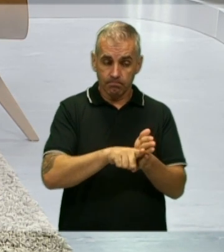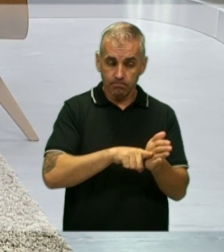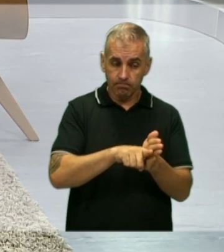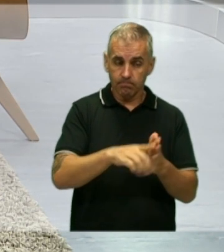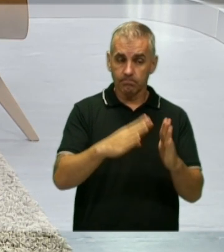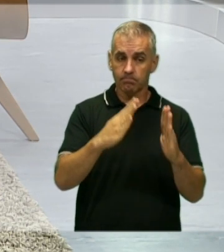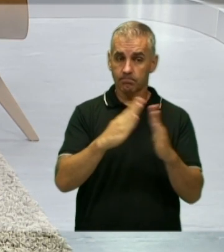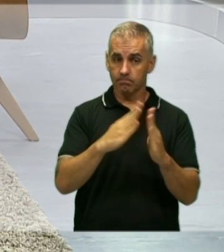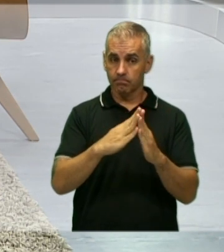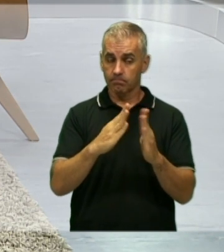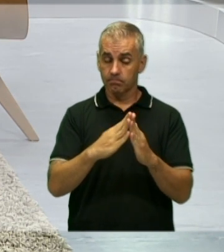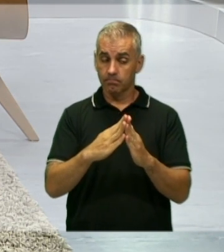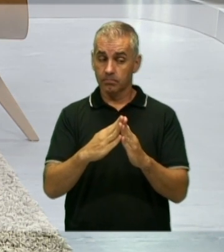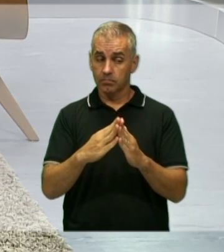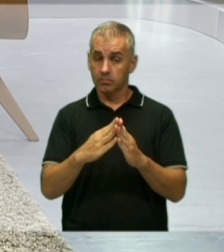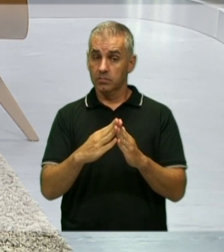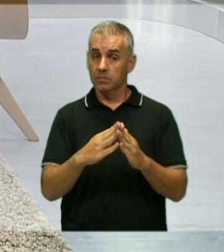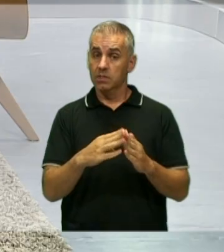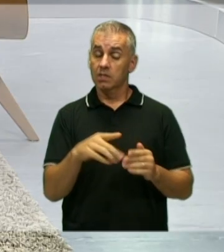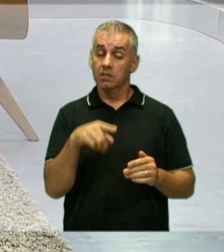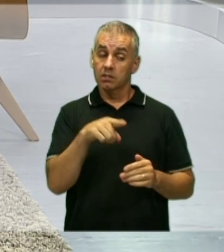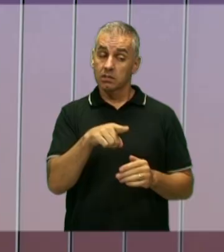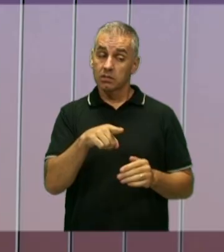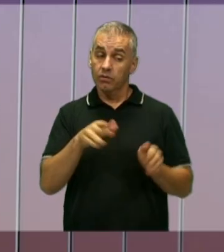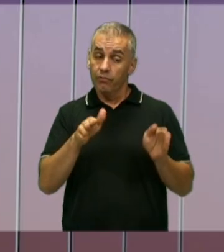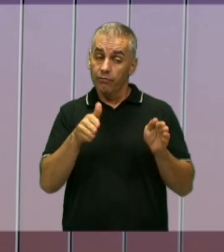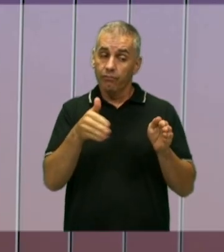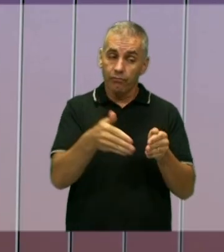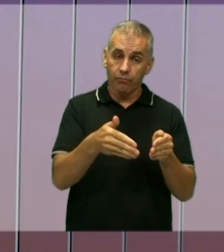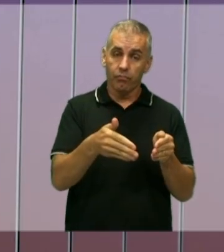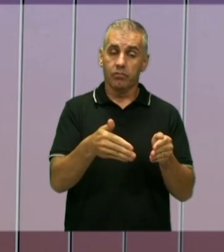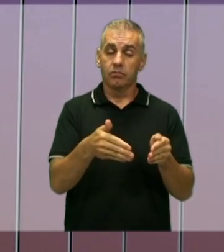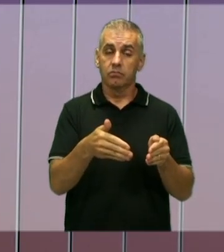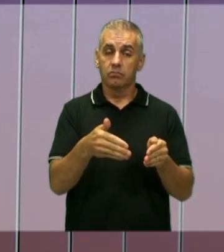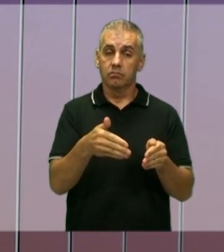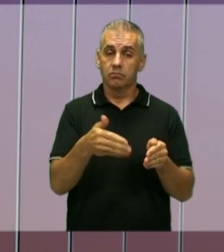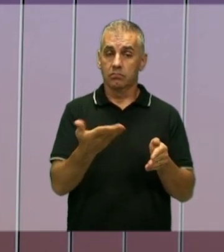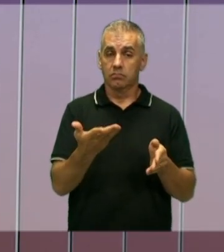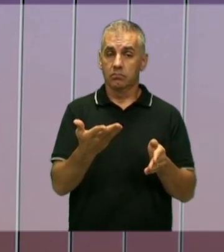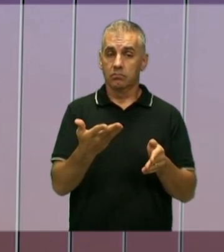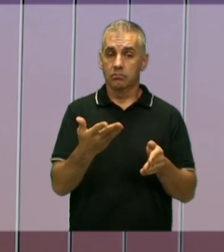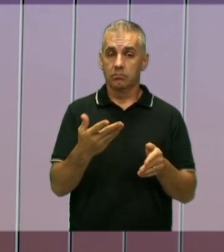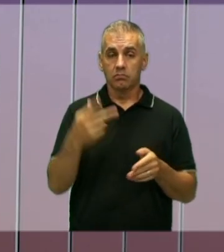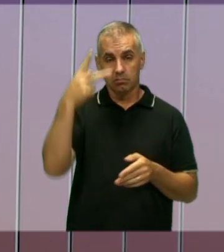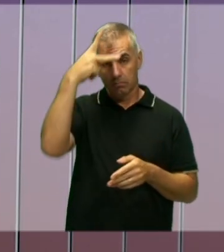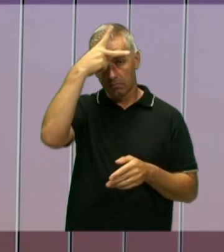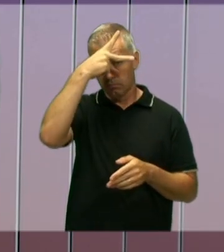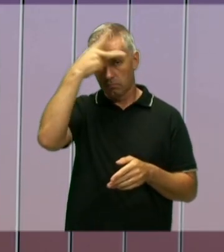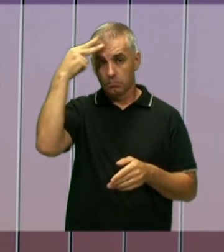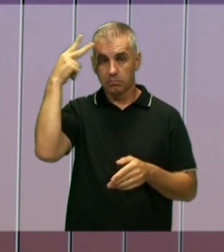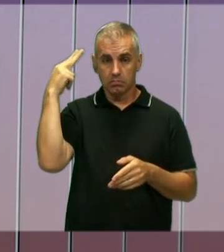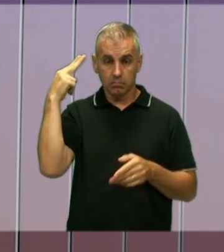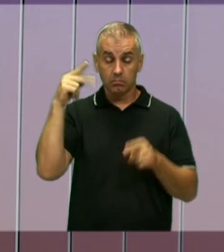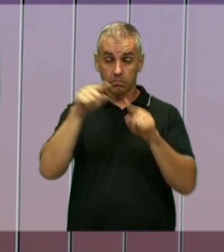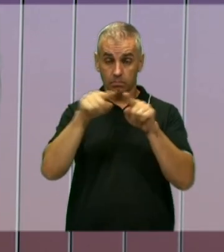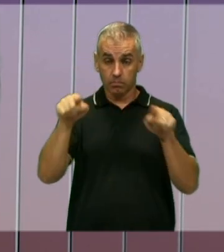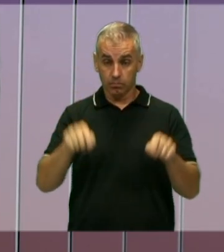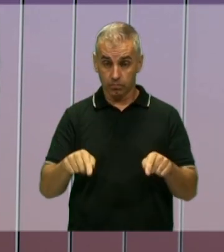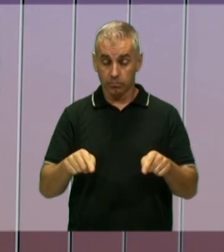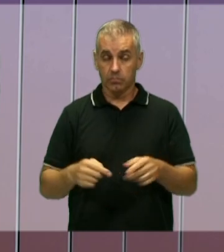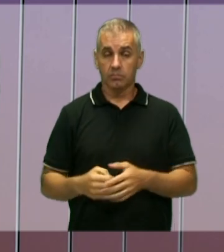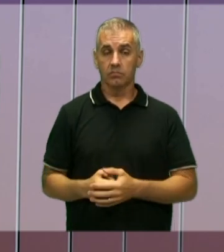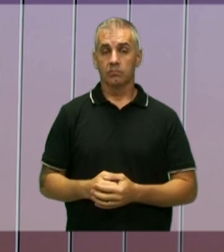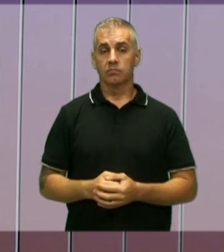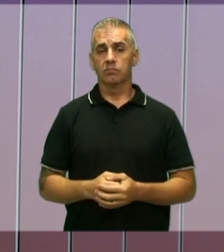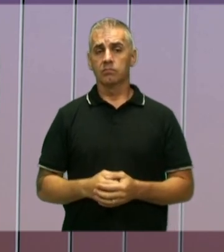e habitação para servidores públicos. Seria muito fácil, né, ter a receita do bolo pronto. Na não política a gente ainda vai construindo, né? Então,